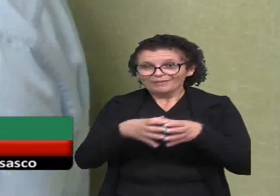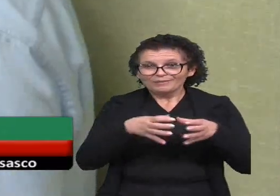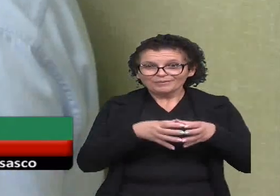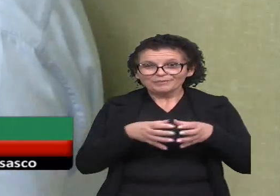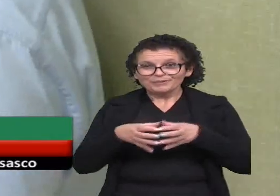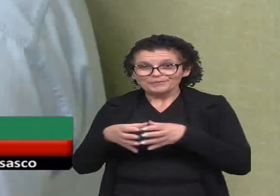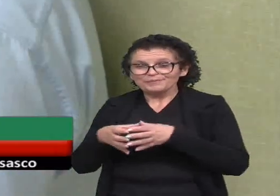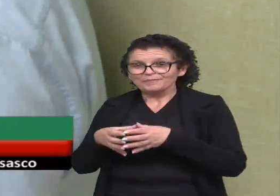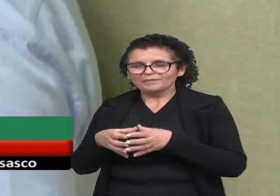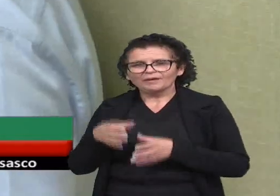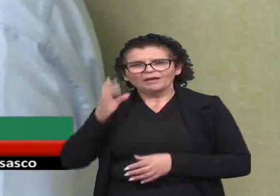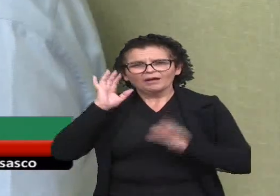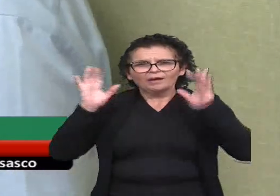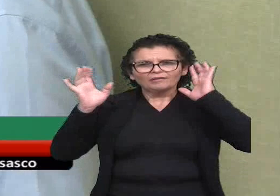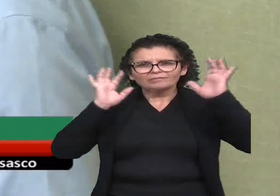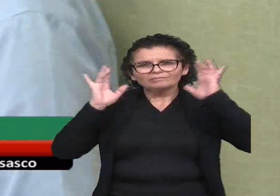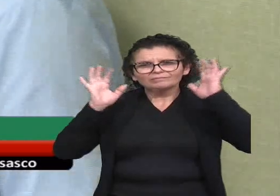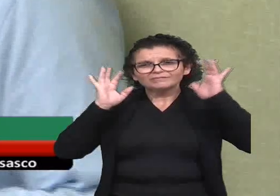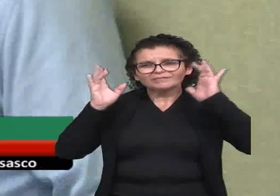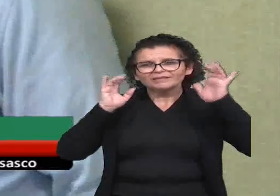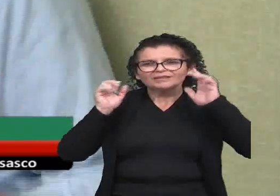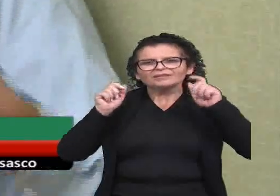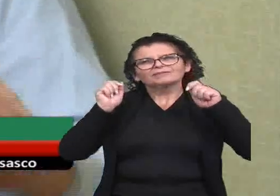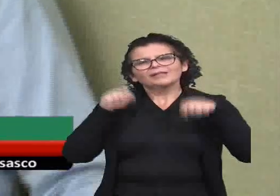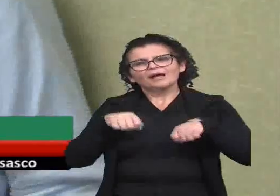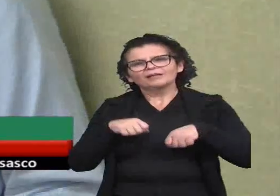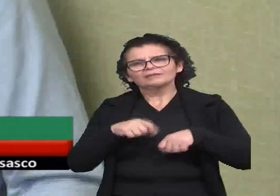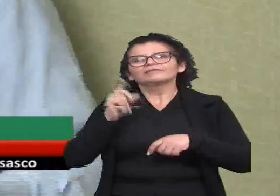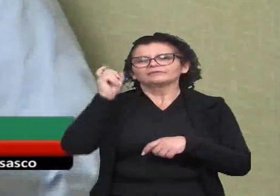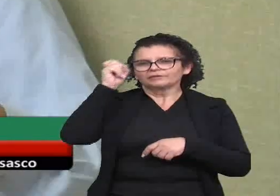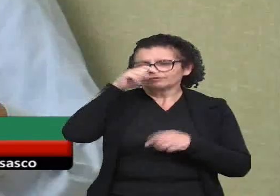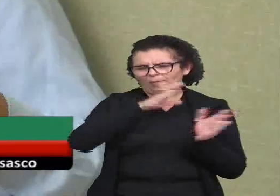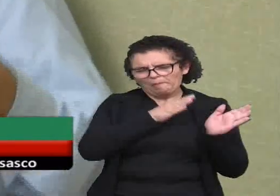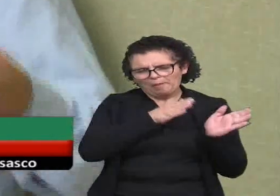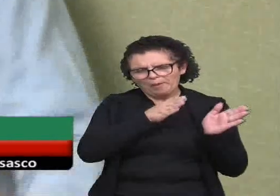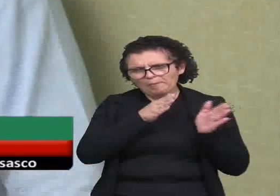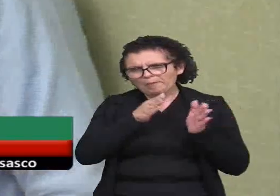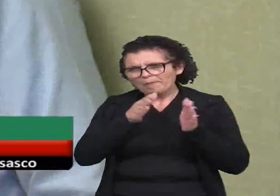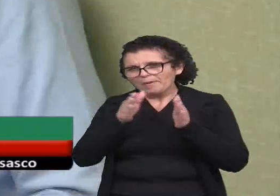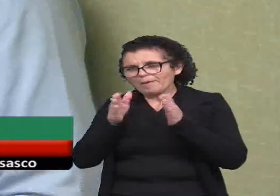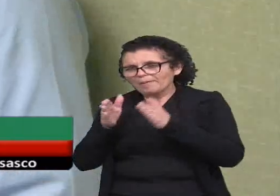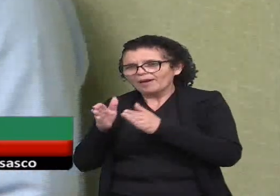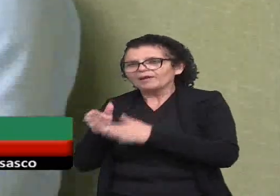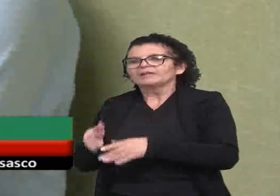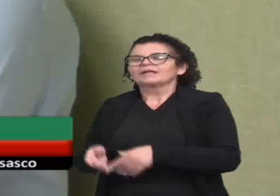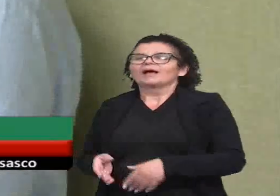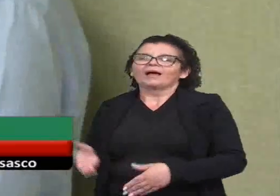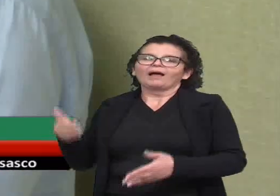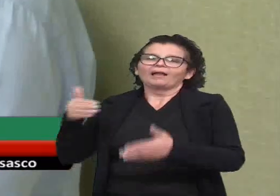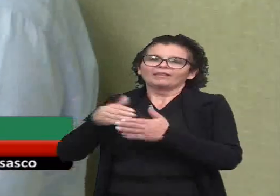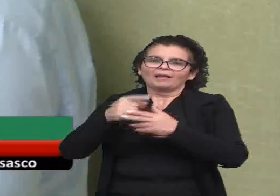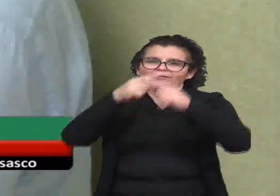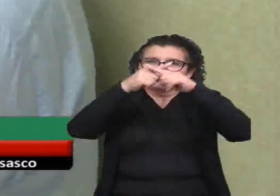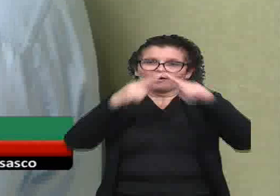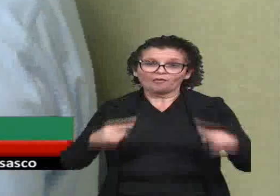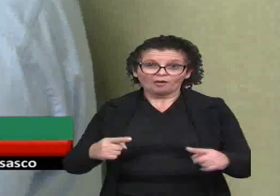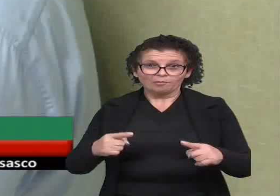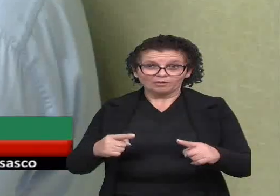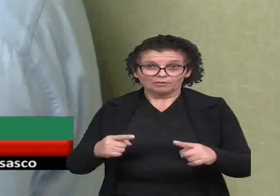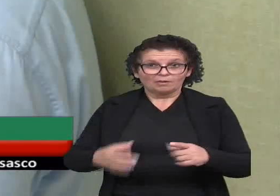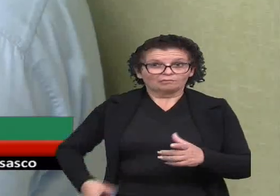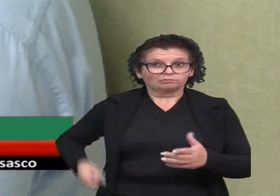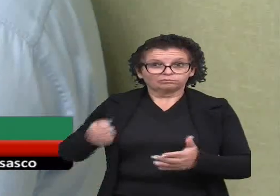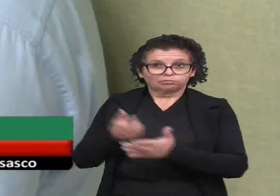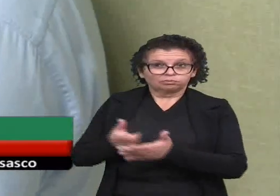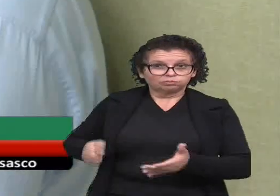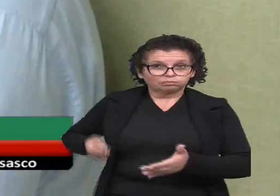aqui imaginando o que passa, a dificuldade que é, né, para levar num campeonato, ir numa Copa dessa, os gastos que